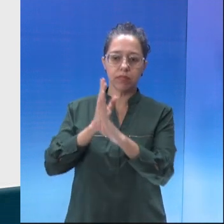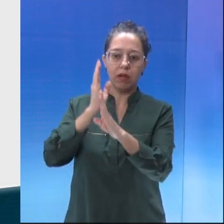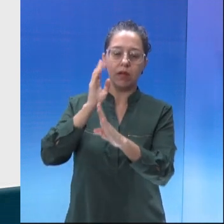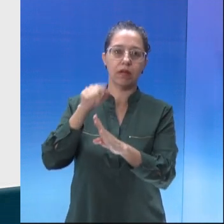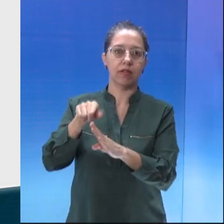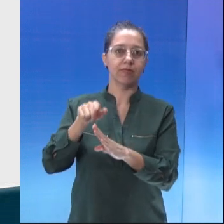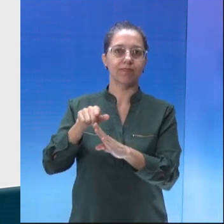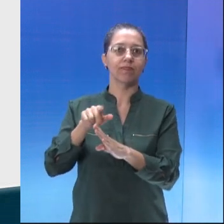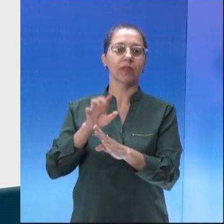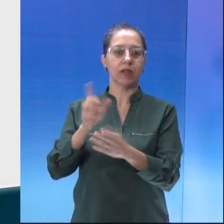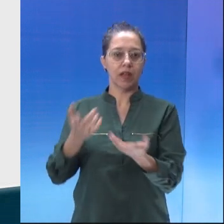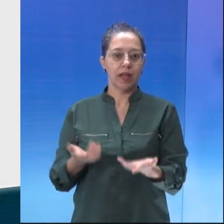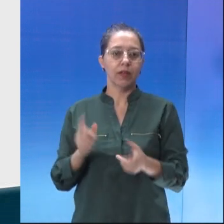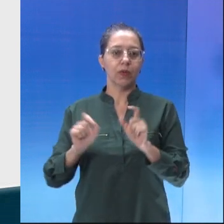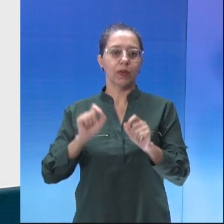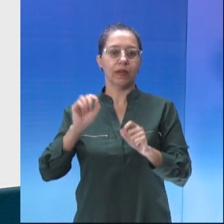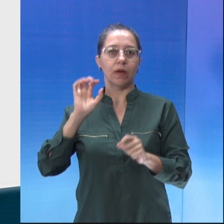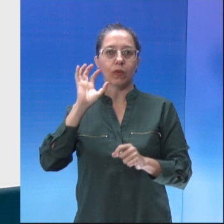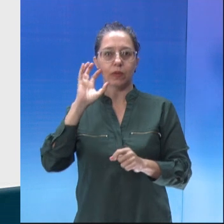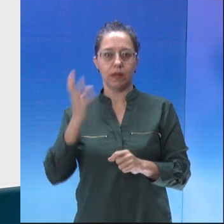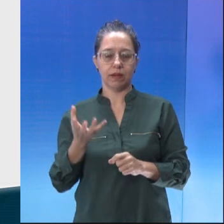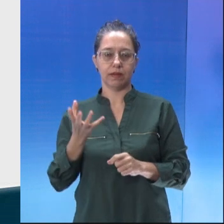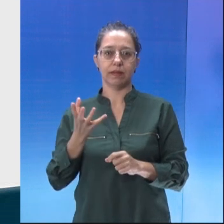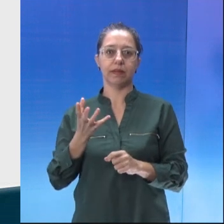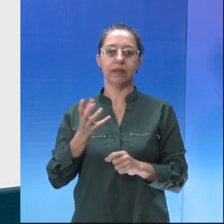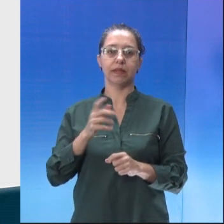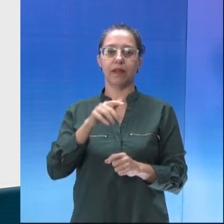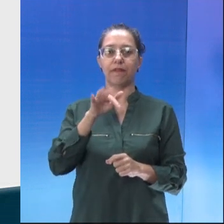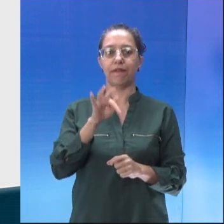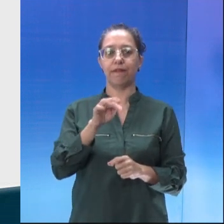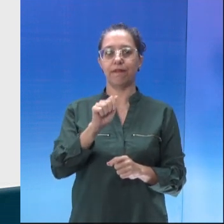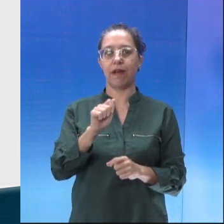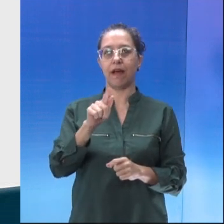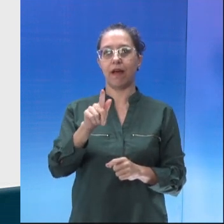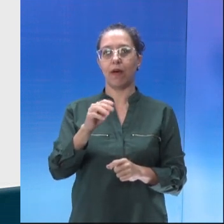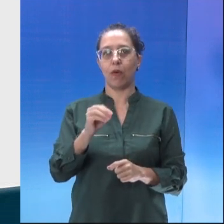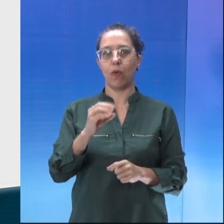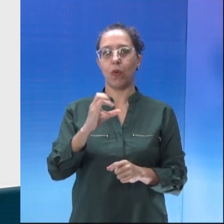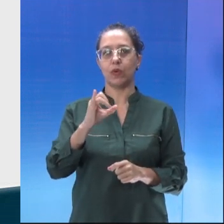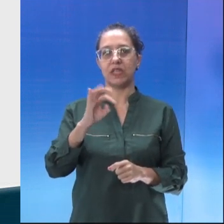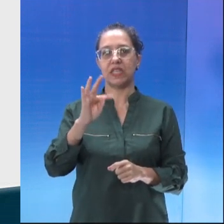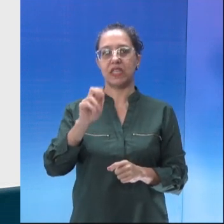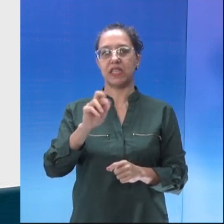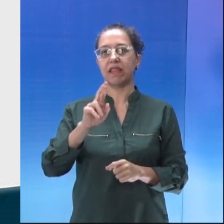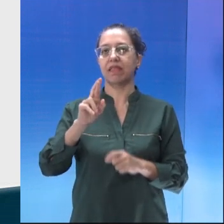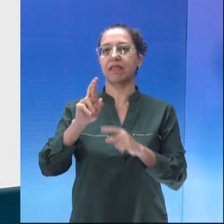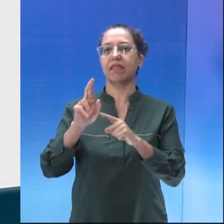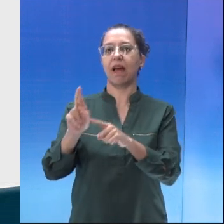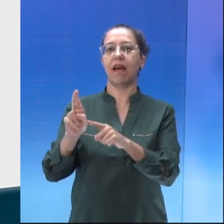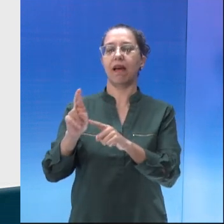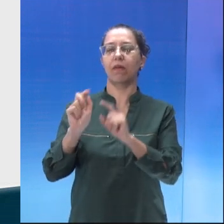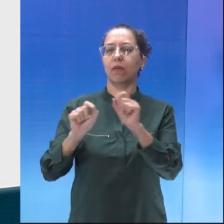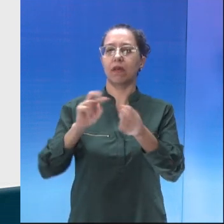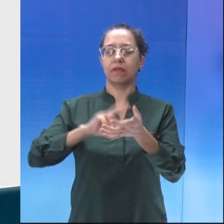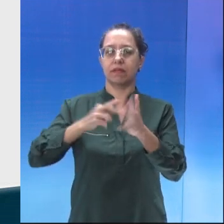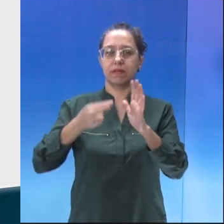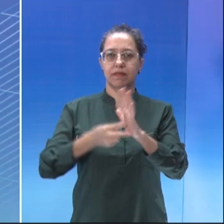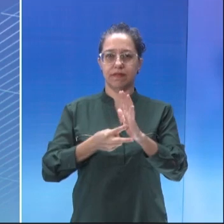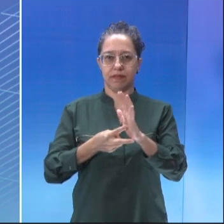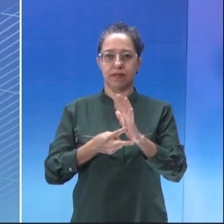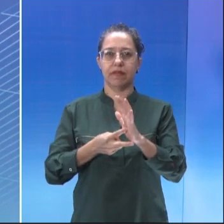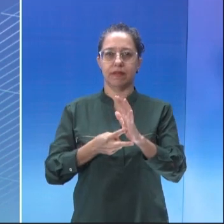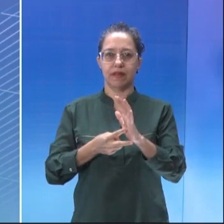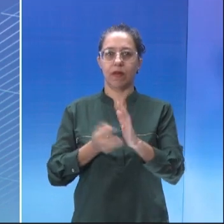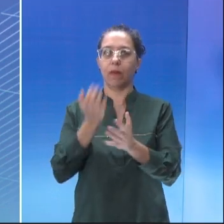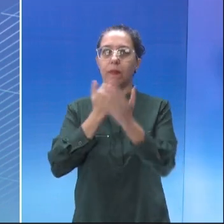vão fagocitar, certo? O que é fagocitar, professor? Para vocês entenderem de uma forma aí mais clara,